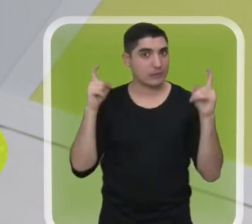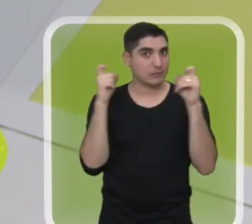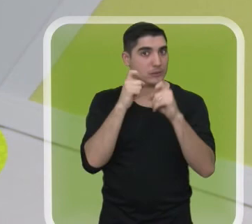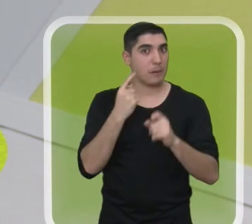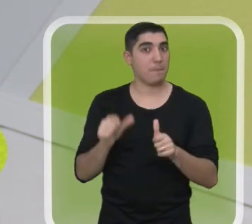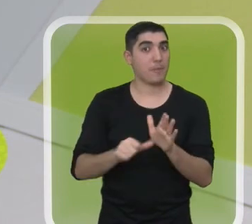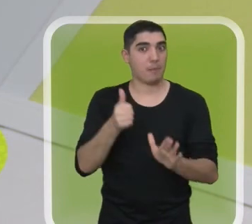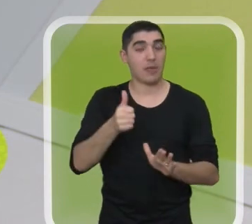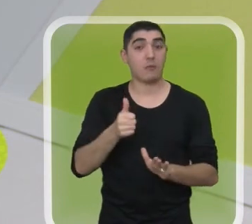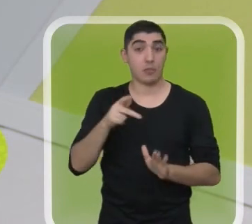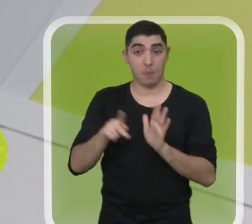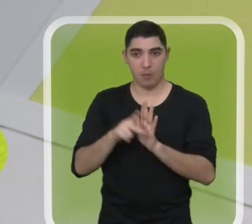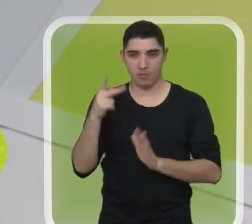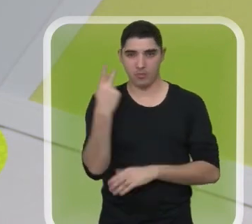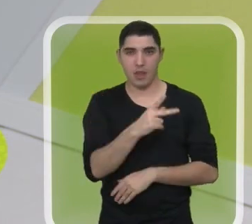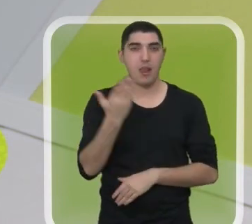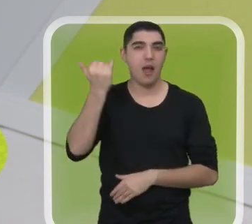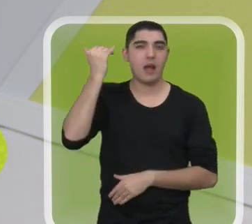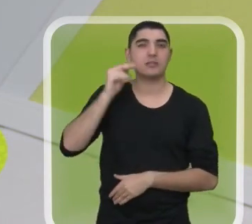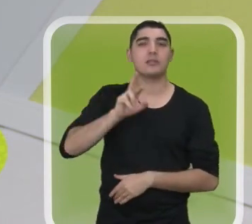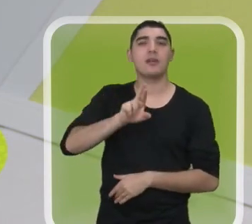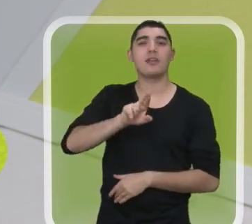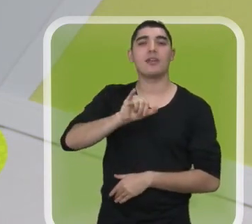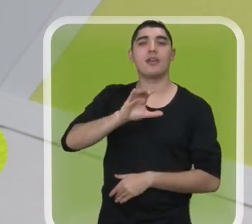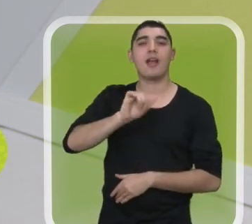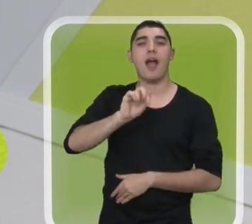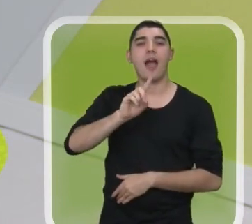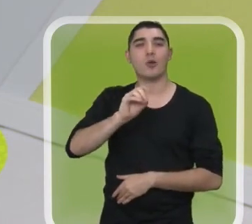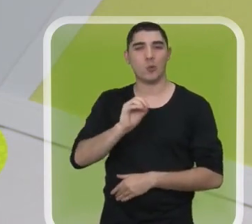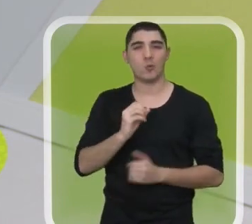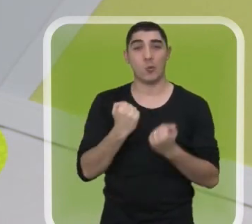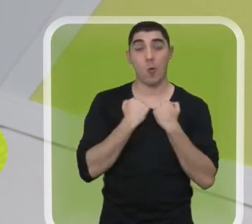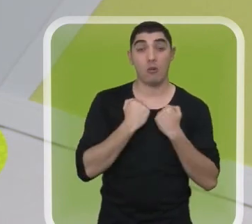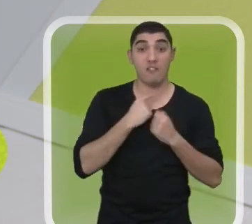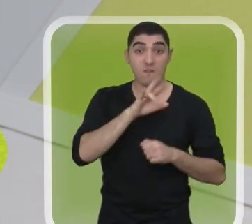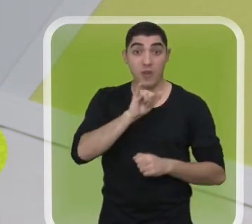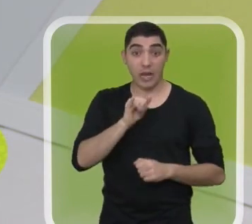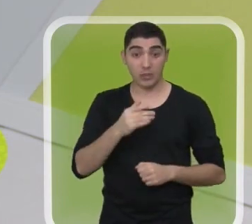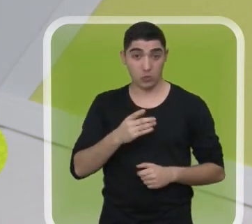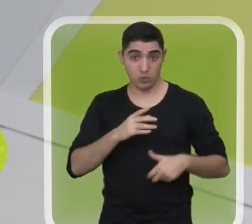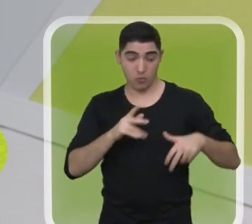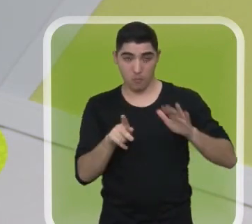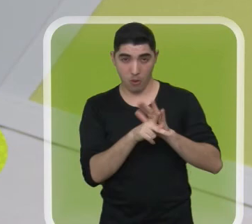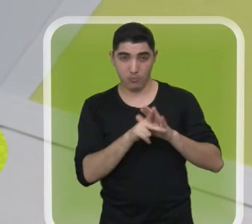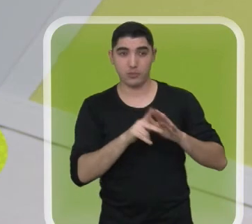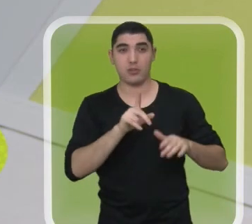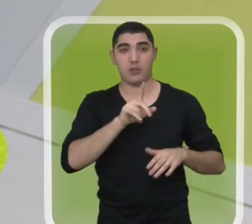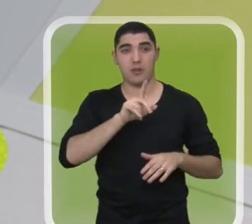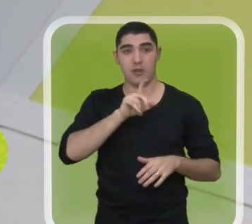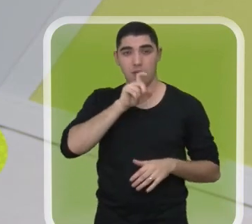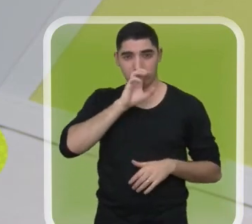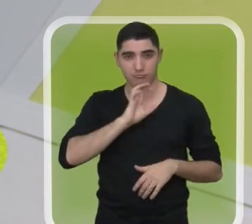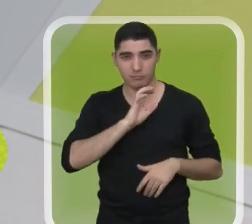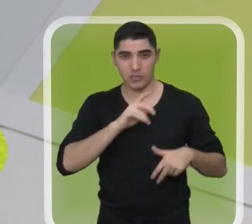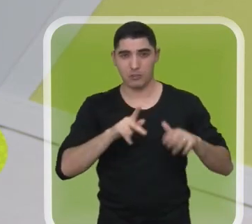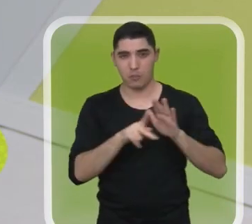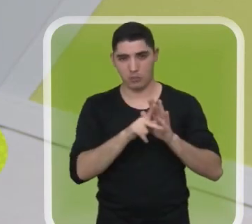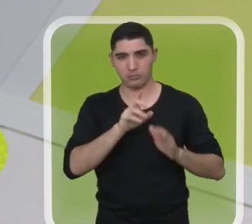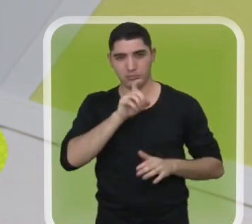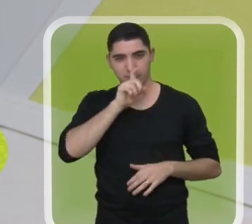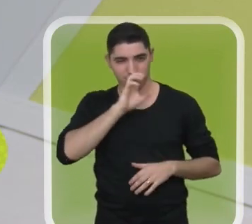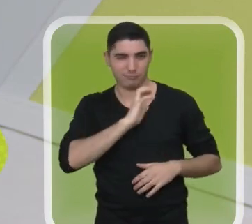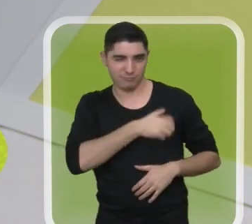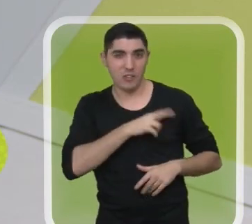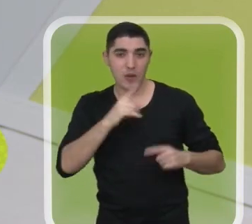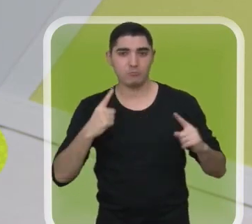time que é comandado pelo ex-goleiro Ricardo Berna encara o Santos da Vila Belmiro no estádio Martins Pereira. Eu até trouxe aqui uns dados,